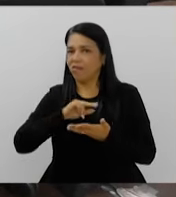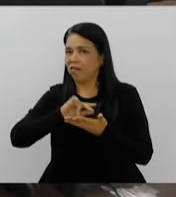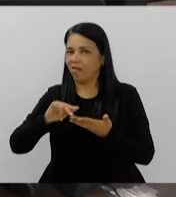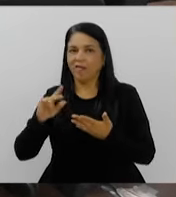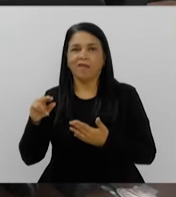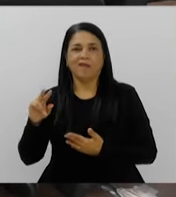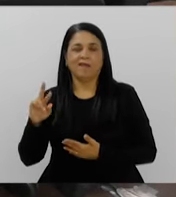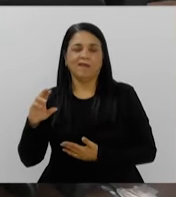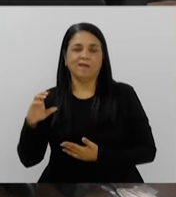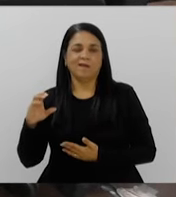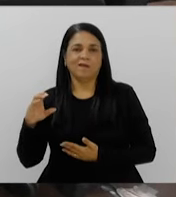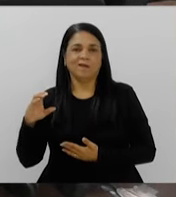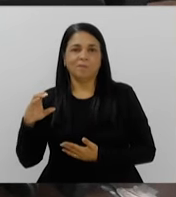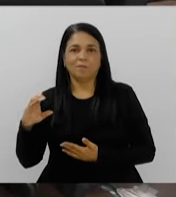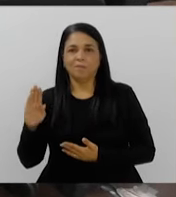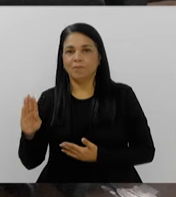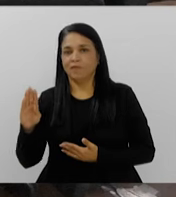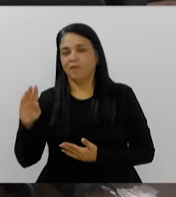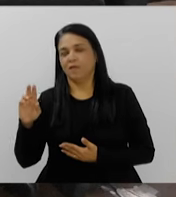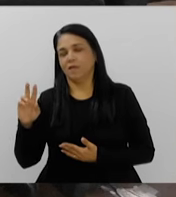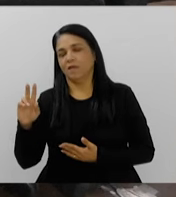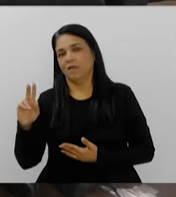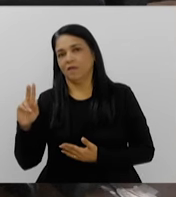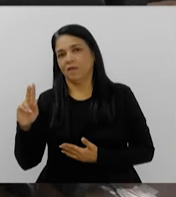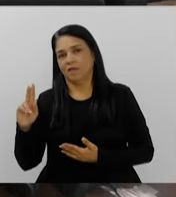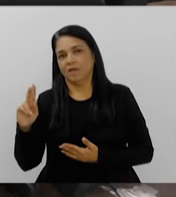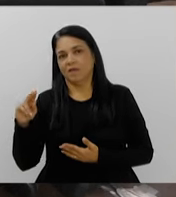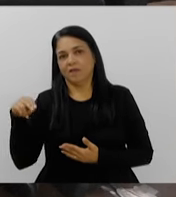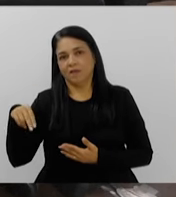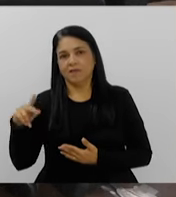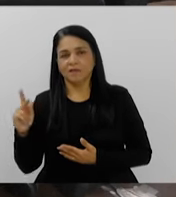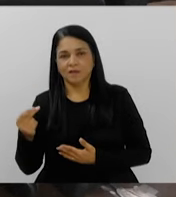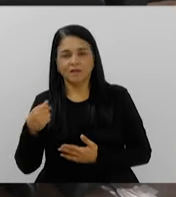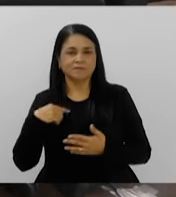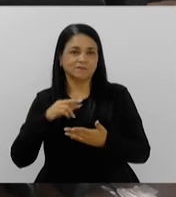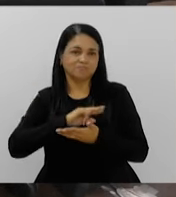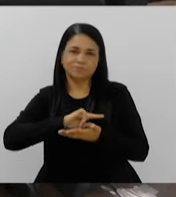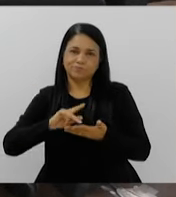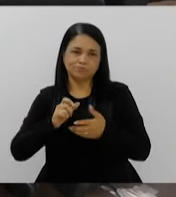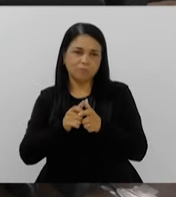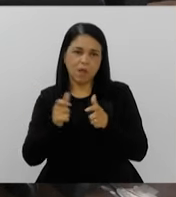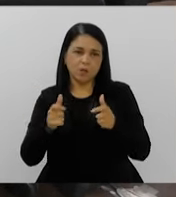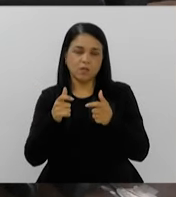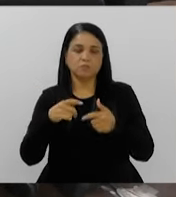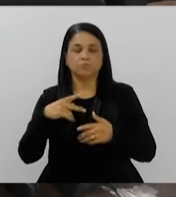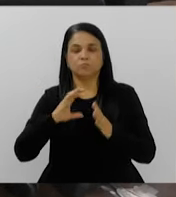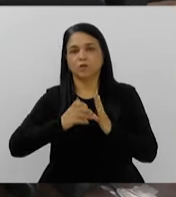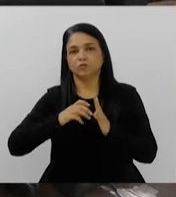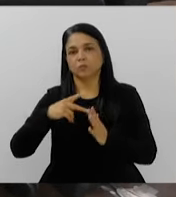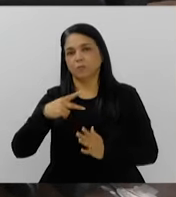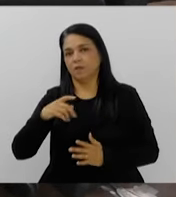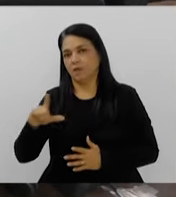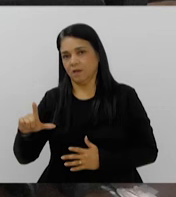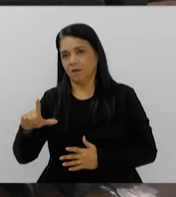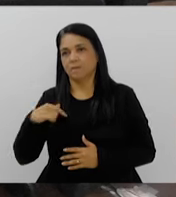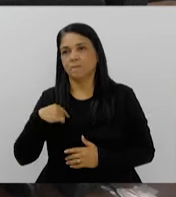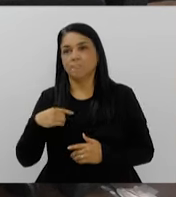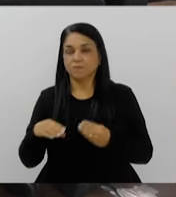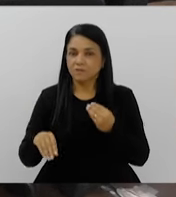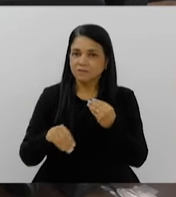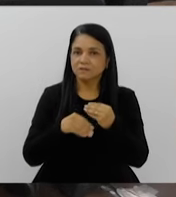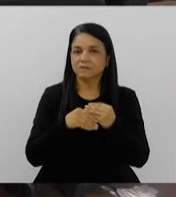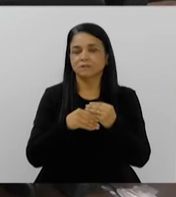É aquele, é uma carrada de deputados, a grande imensa maioria do PL. Essa é a questão, é a anexação de um